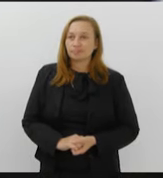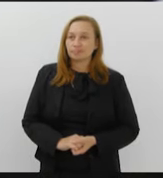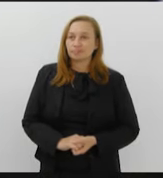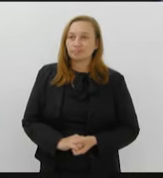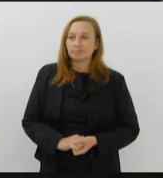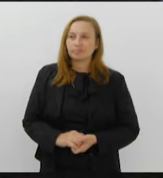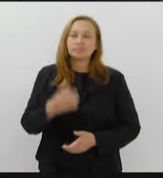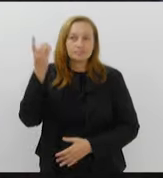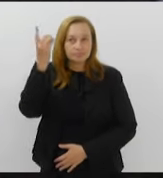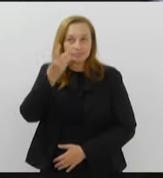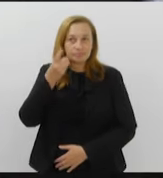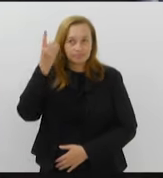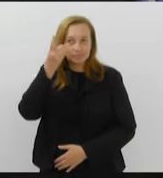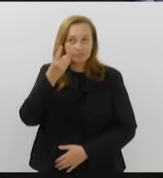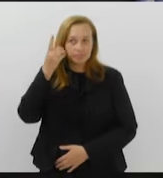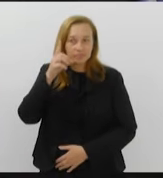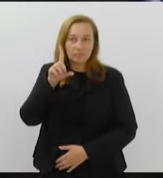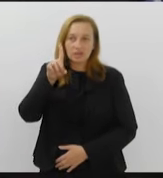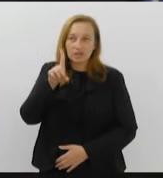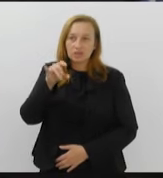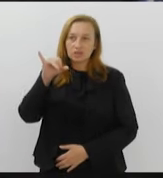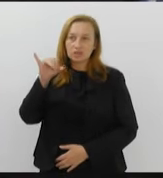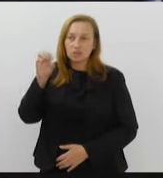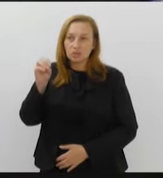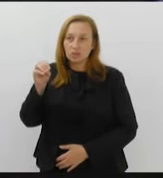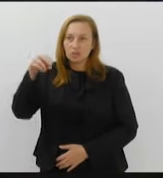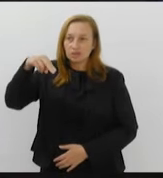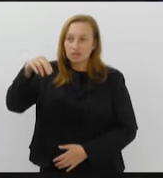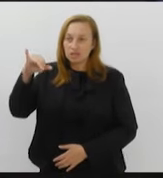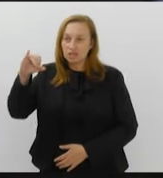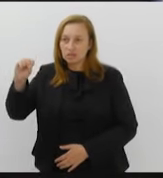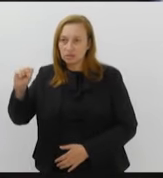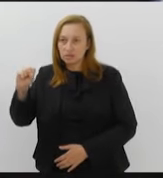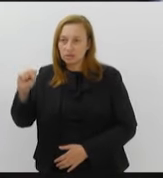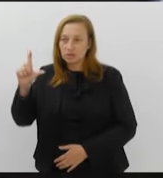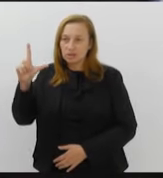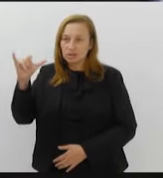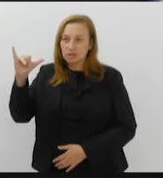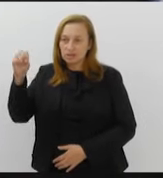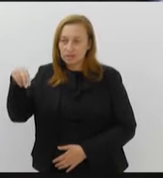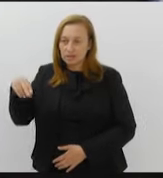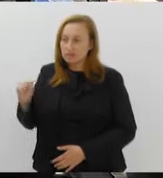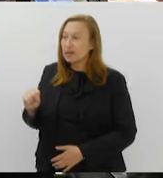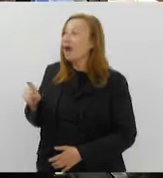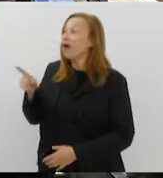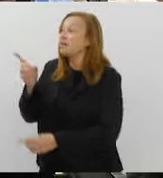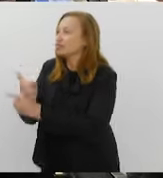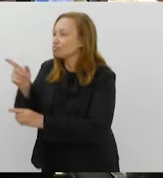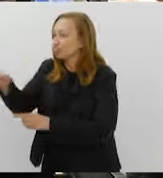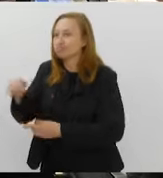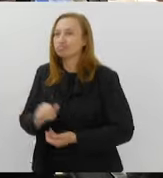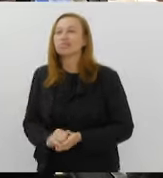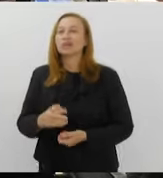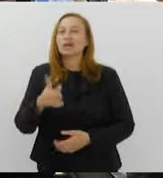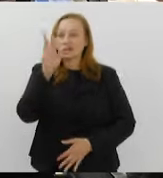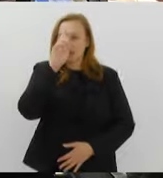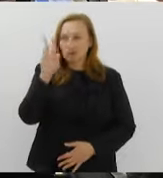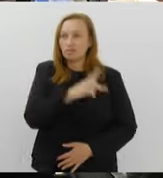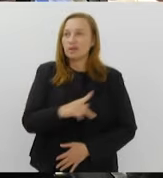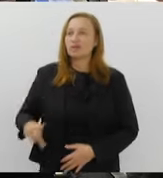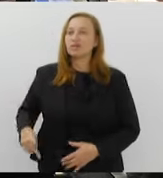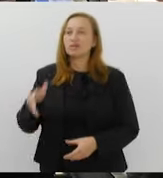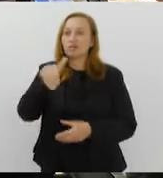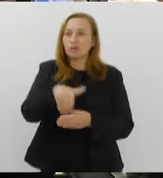Nosso nobre deputado Dionísio Lins. Está aqui, está vindo aqui à esquerda. Senhor presidente, conseguindo meu